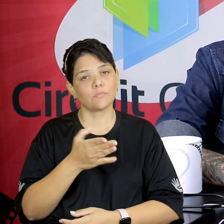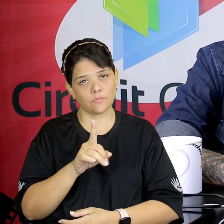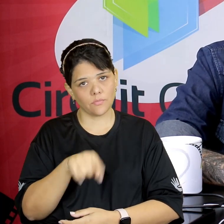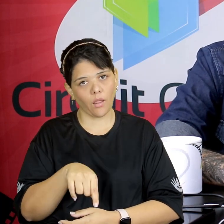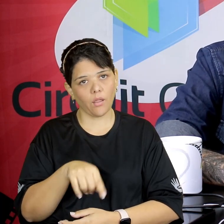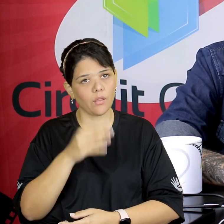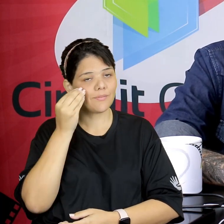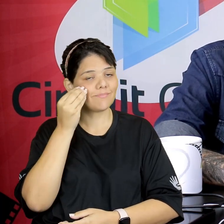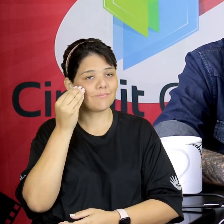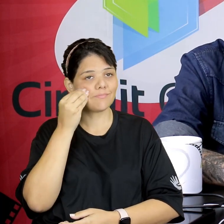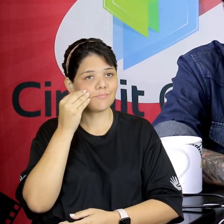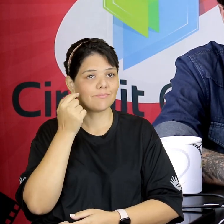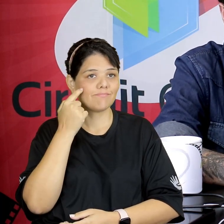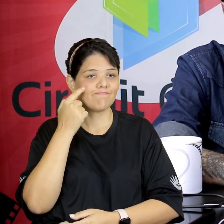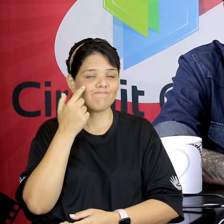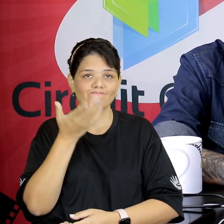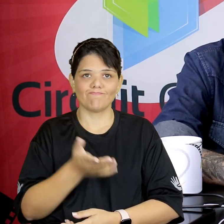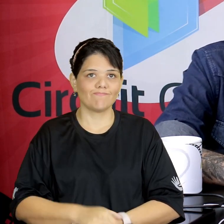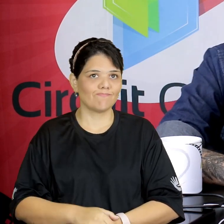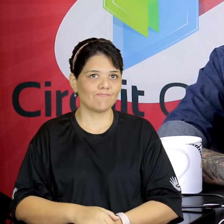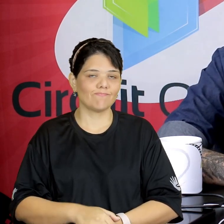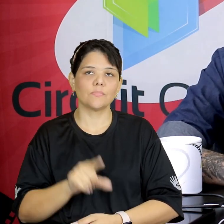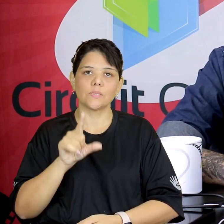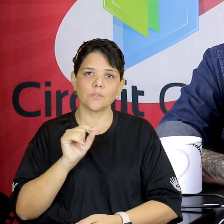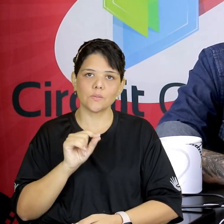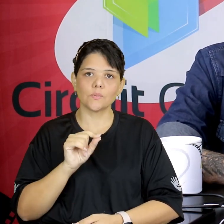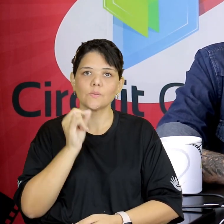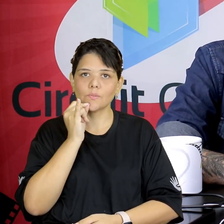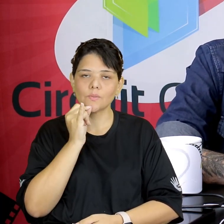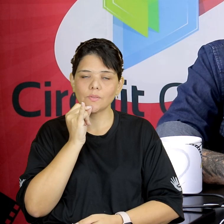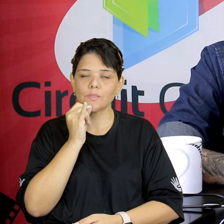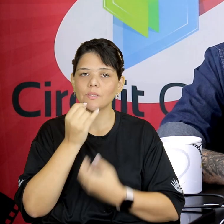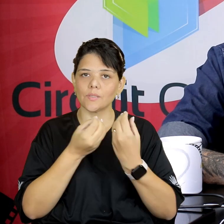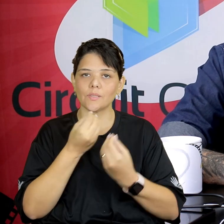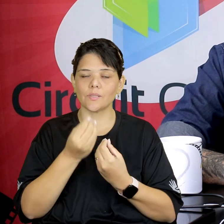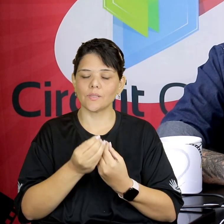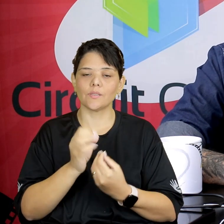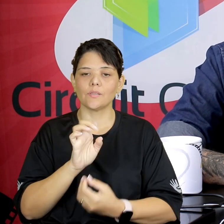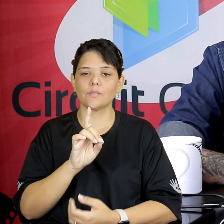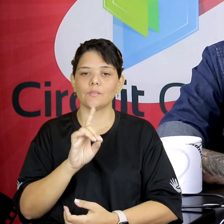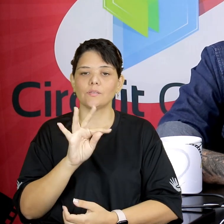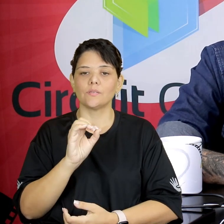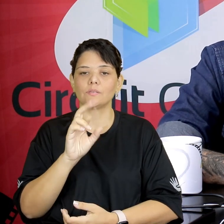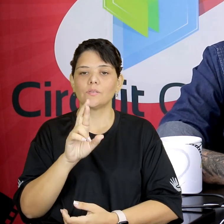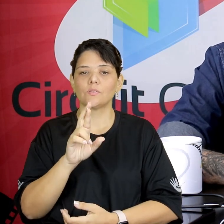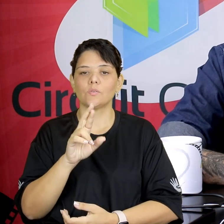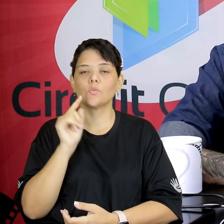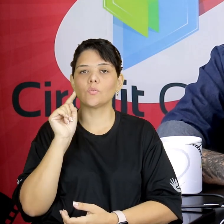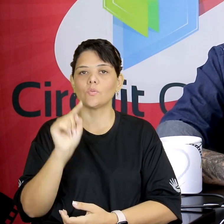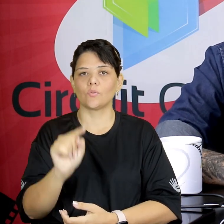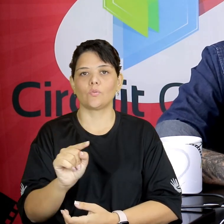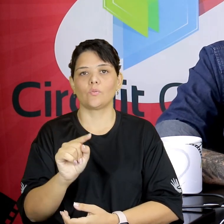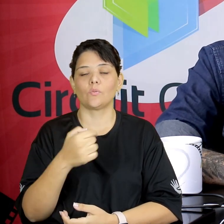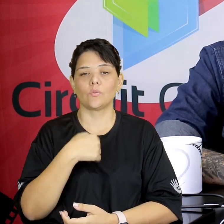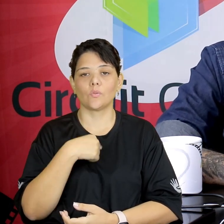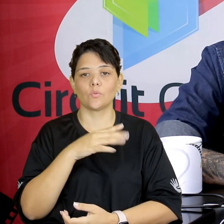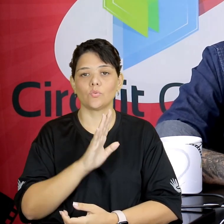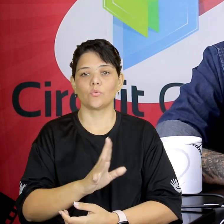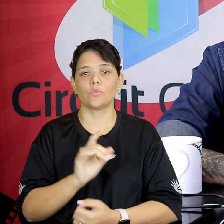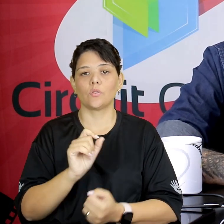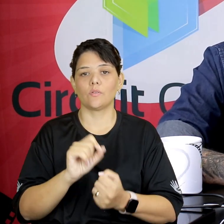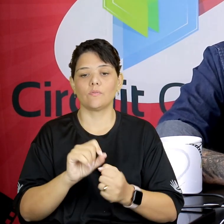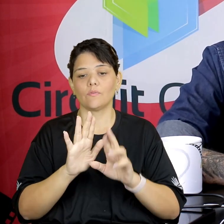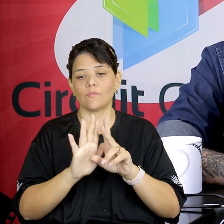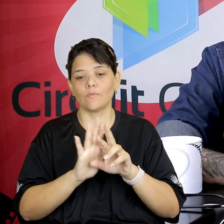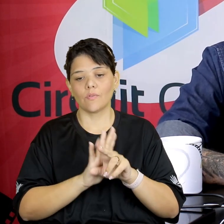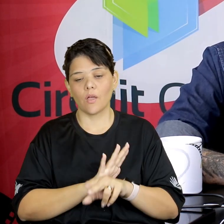de tentativa mesmo, essa questão de escolher um editor para você. Eu já passei por muitos editores, aí cheguei no